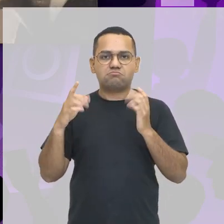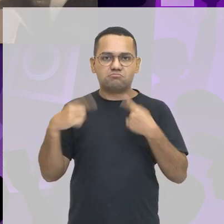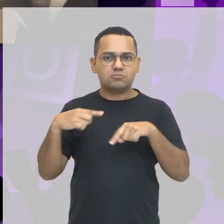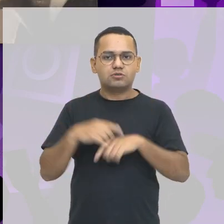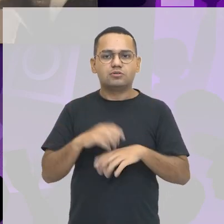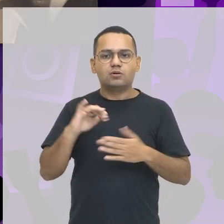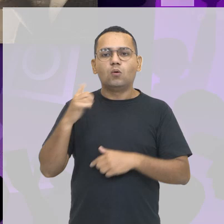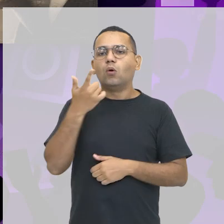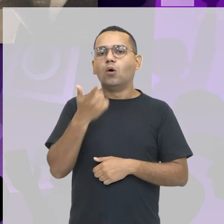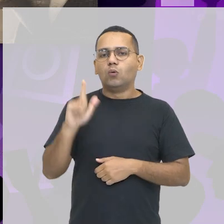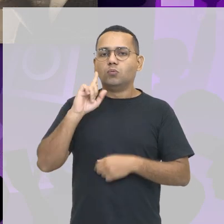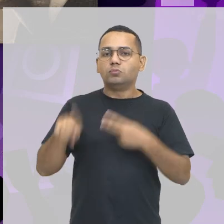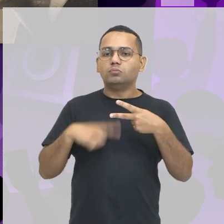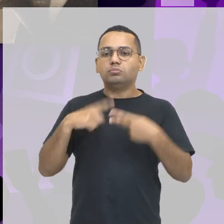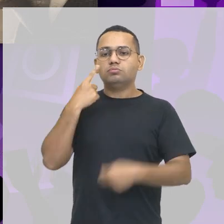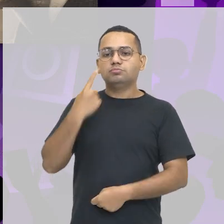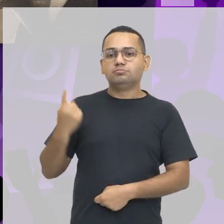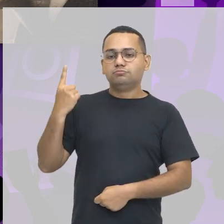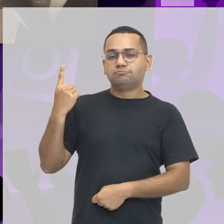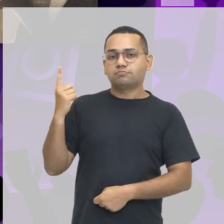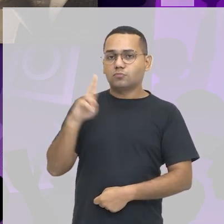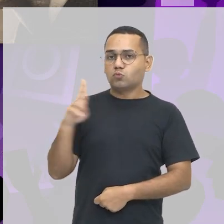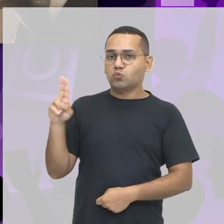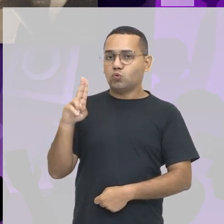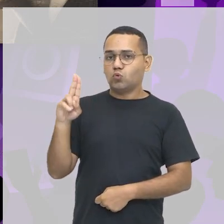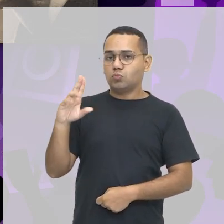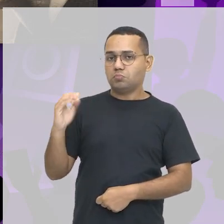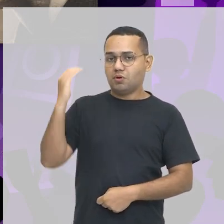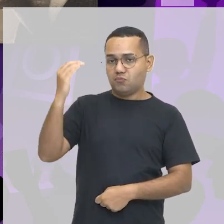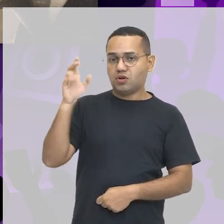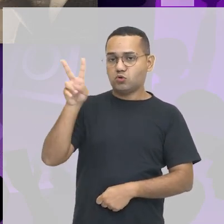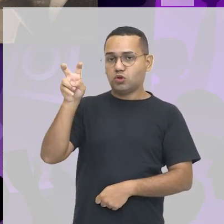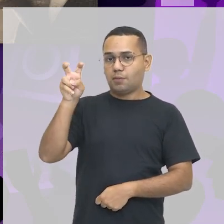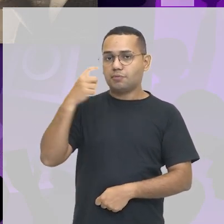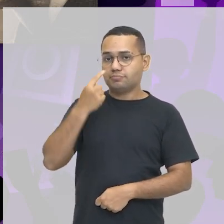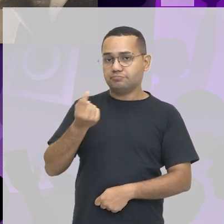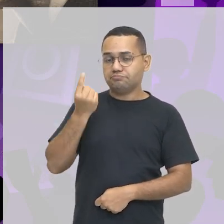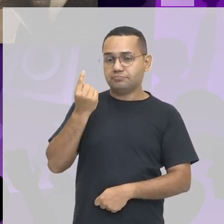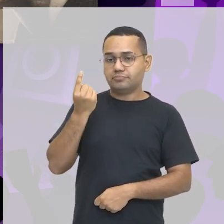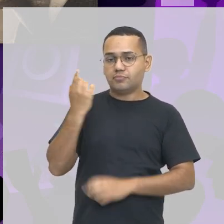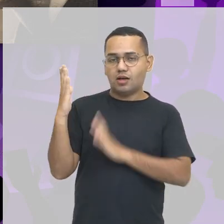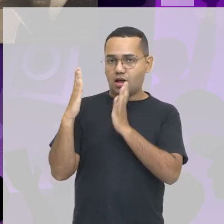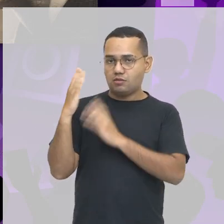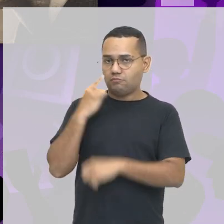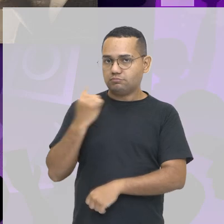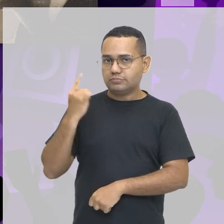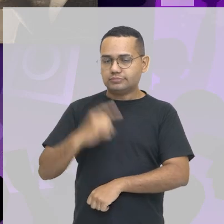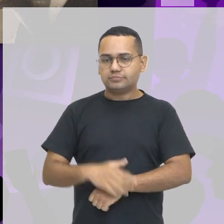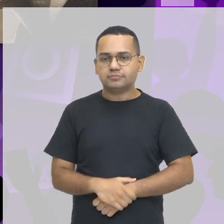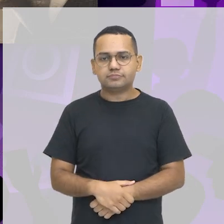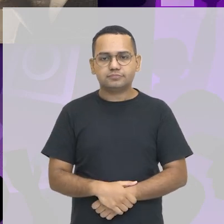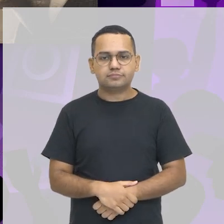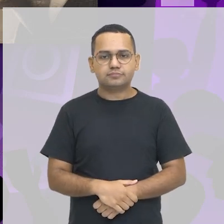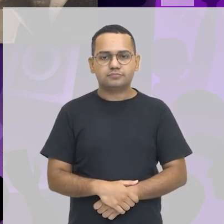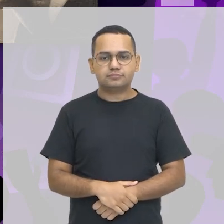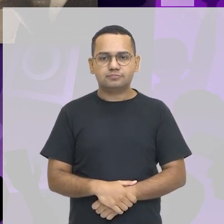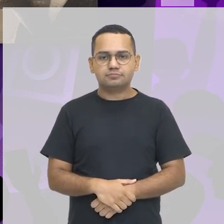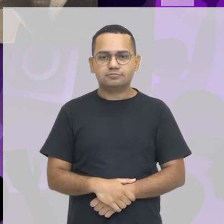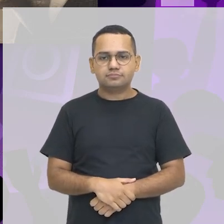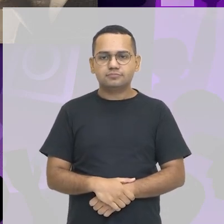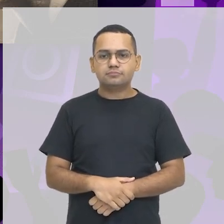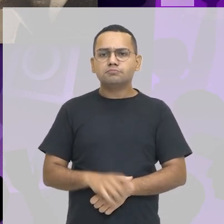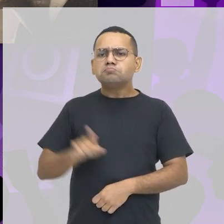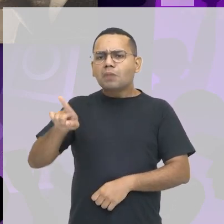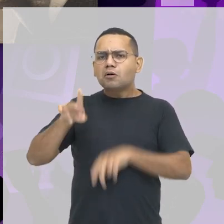Outro cantor foi Chico Buarque, que em 1978 ele cantava essa música Cálice também, que